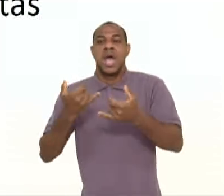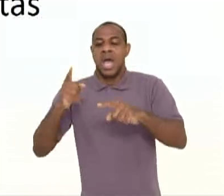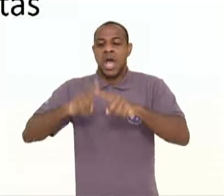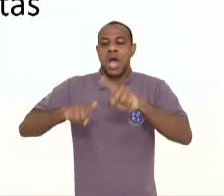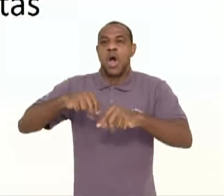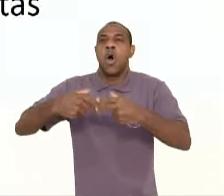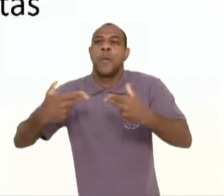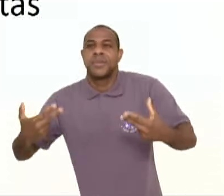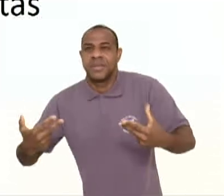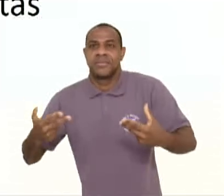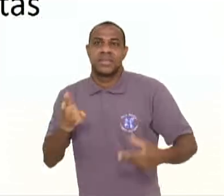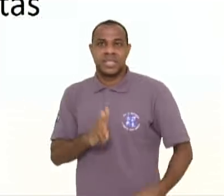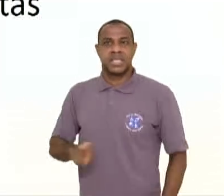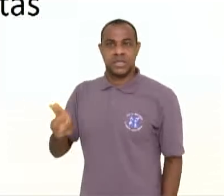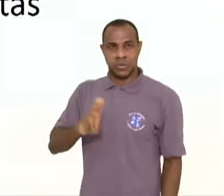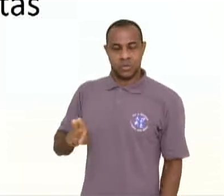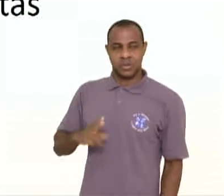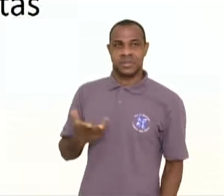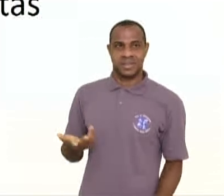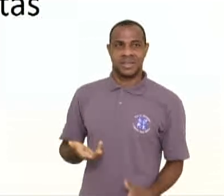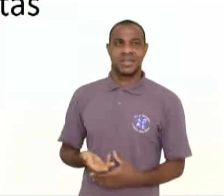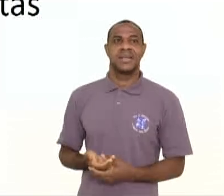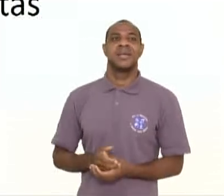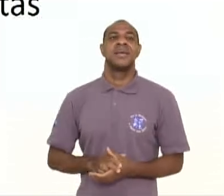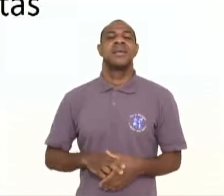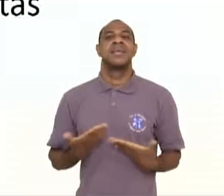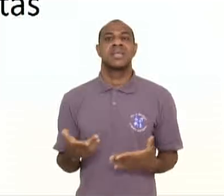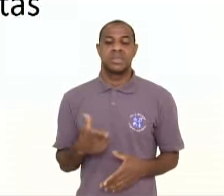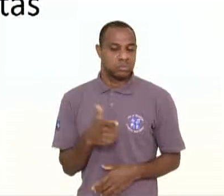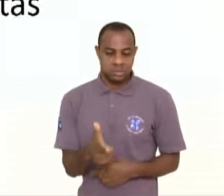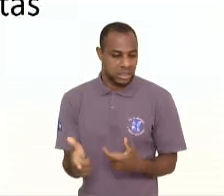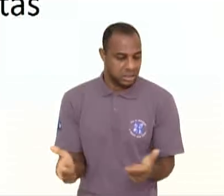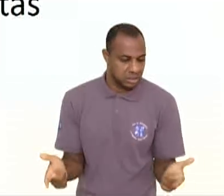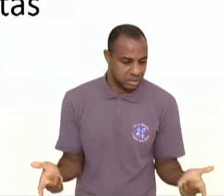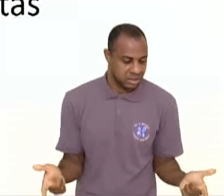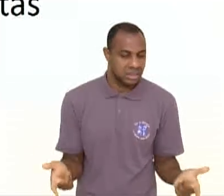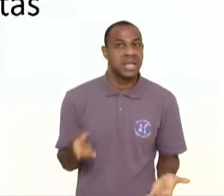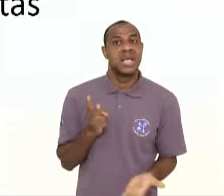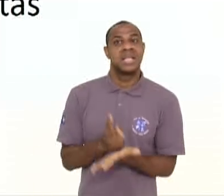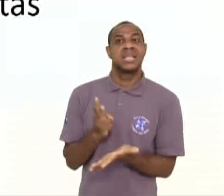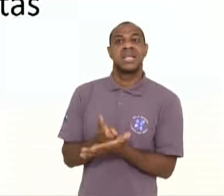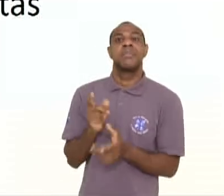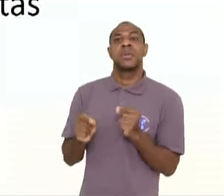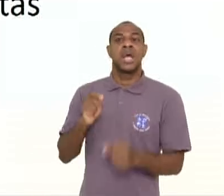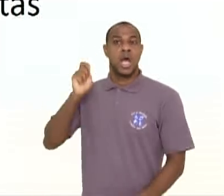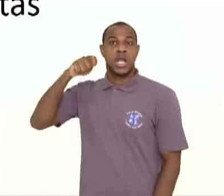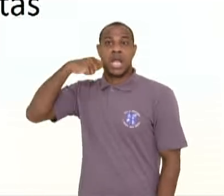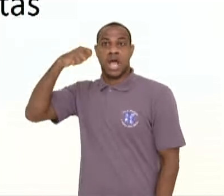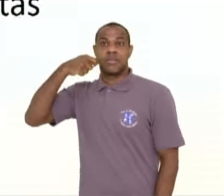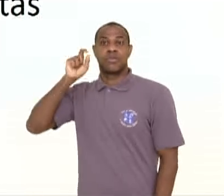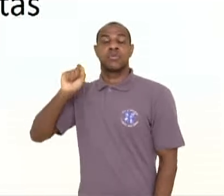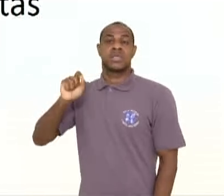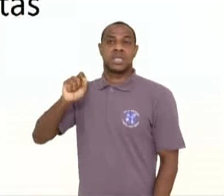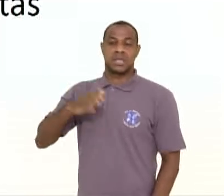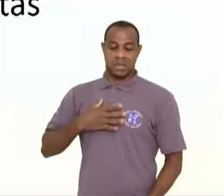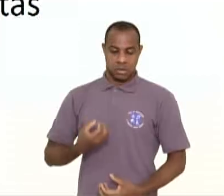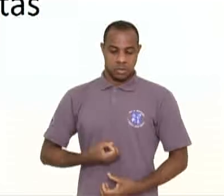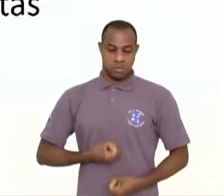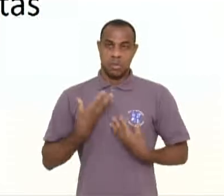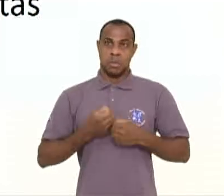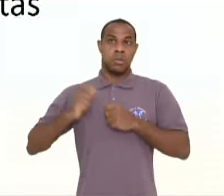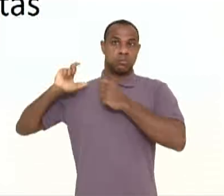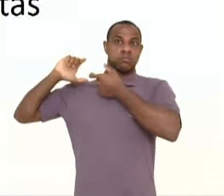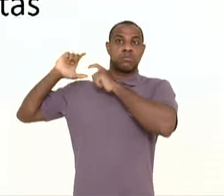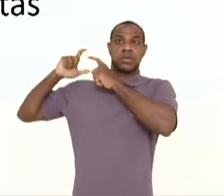gags sobre objetos e coisas que não estão lá. Quase sempre esses artistas têm sua aparência inspirada no